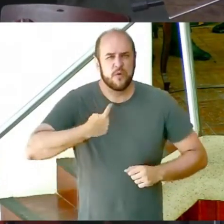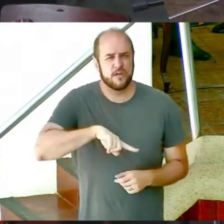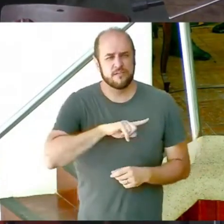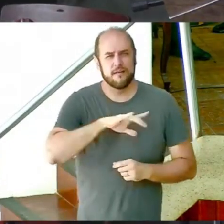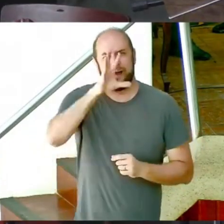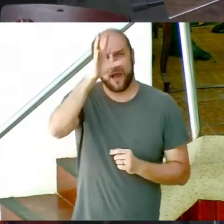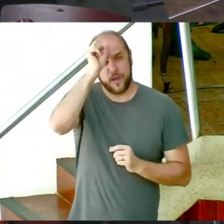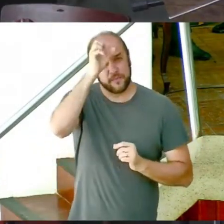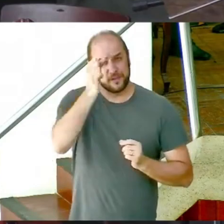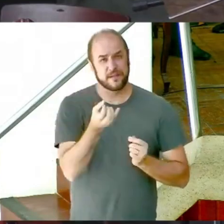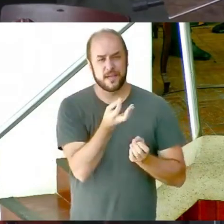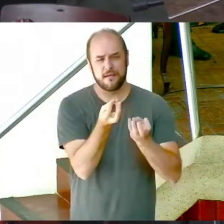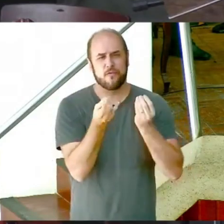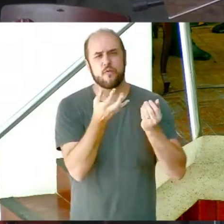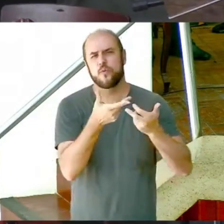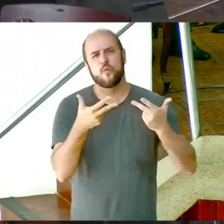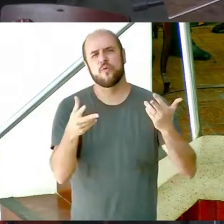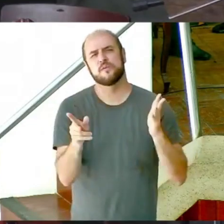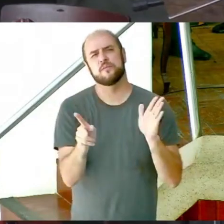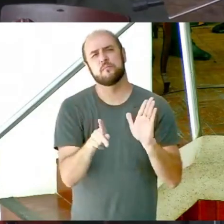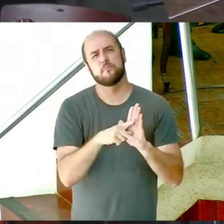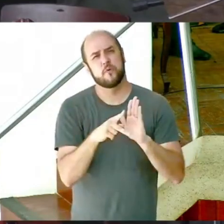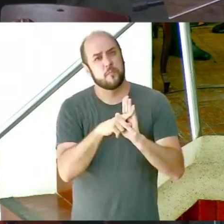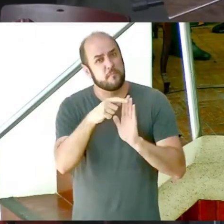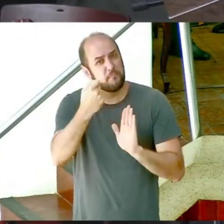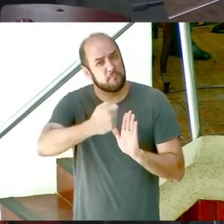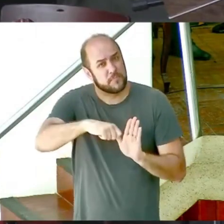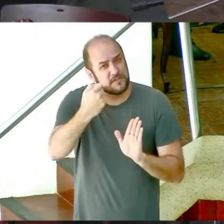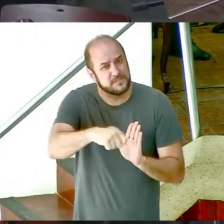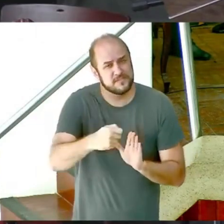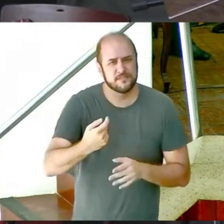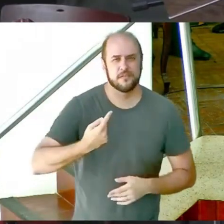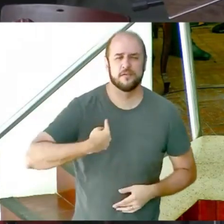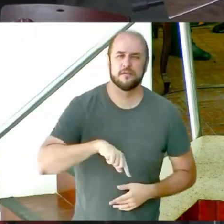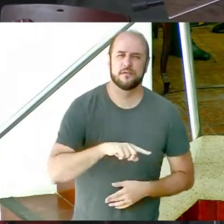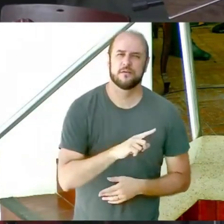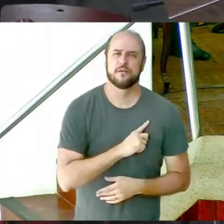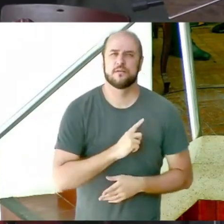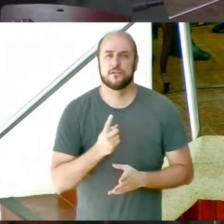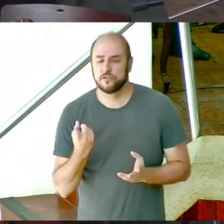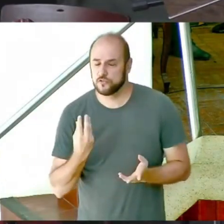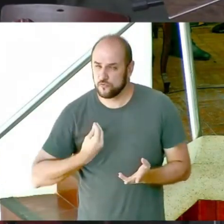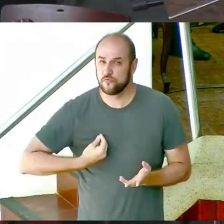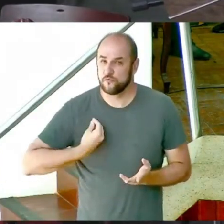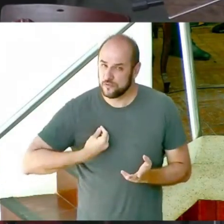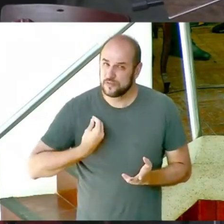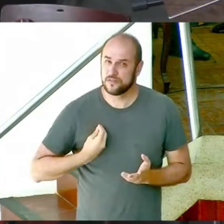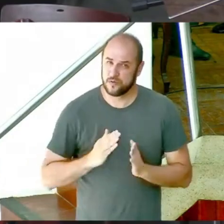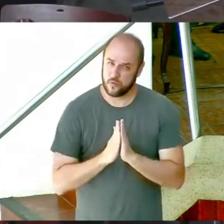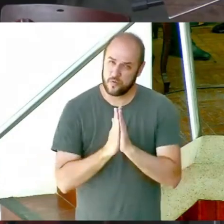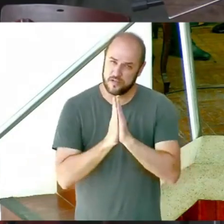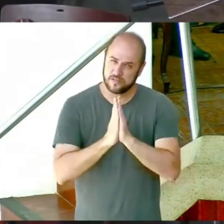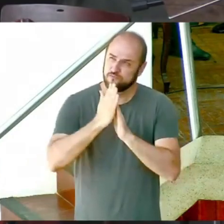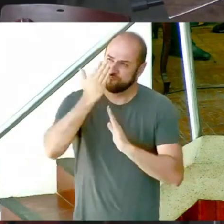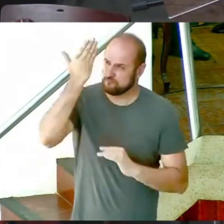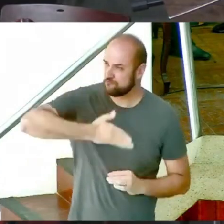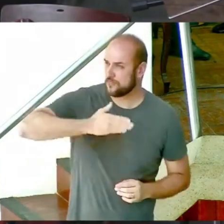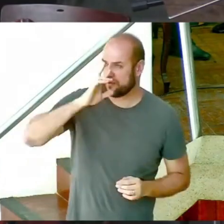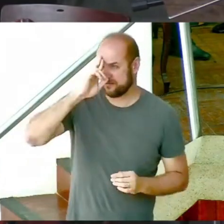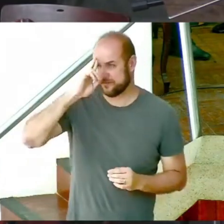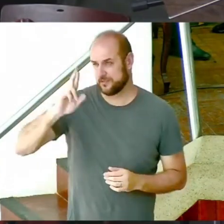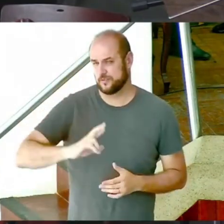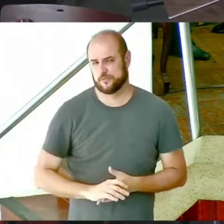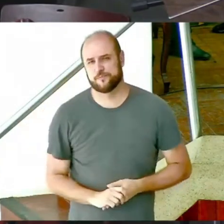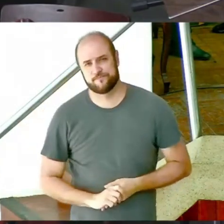elementos necessários para que nós possamos ter uma vida de oração diante do Senhor.